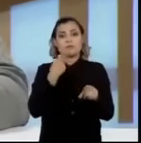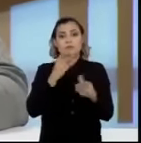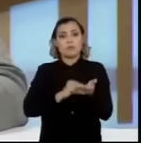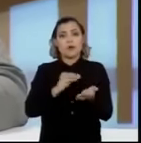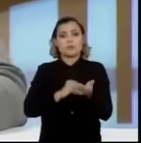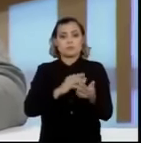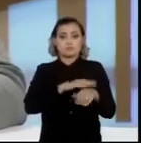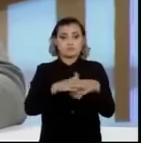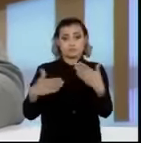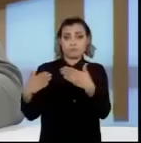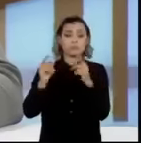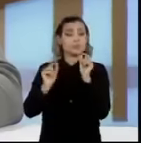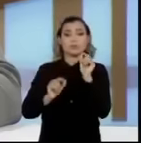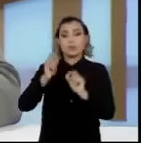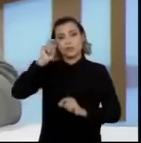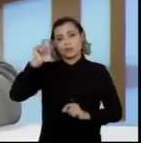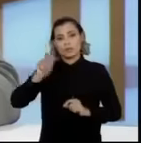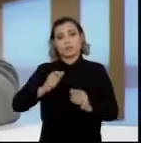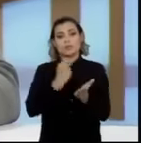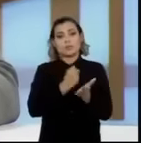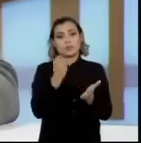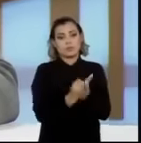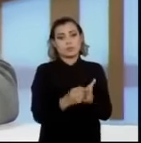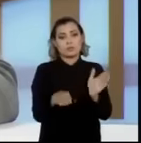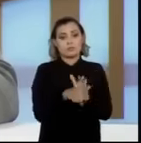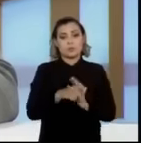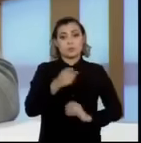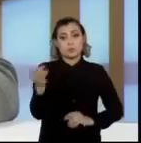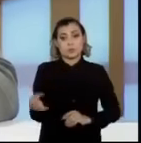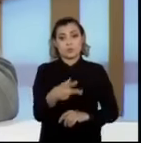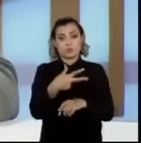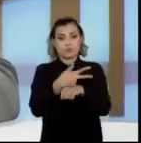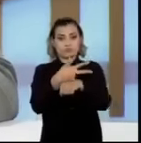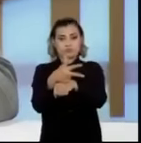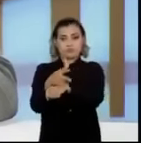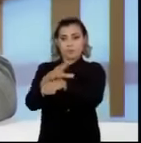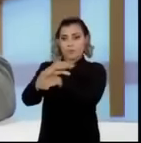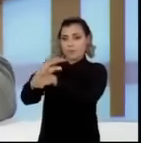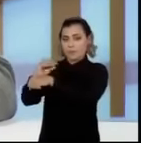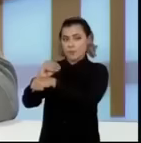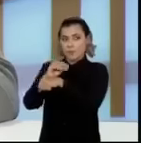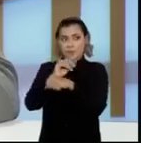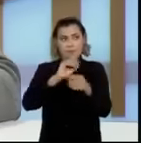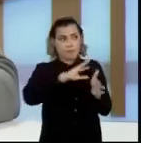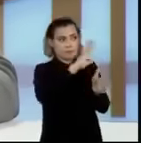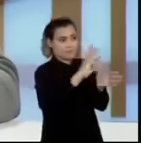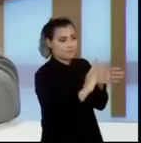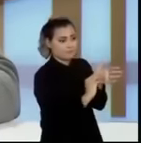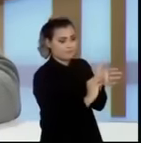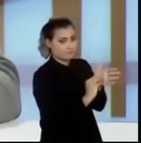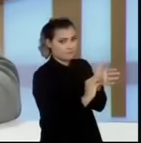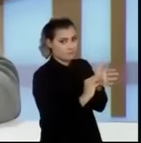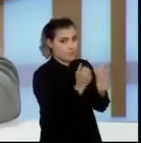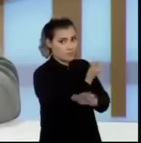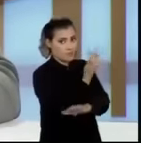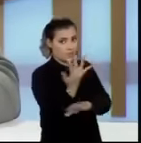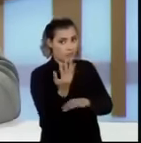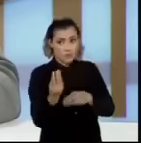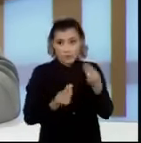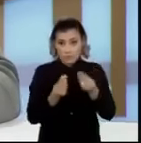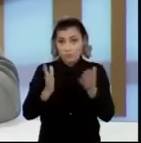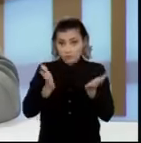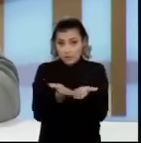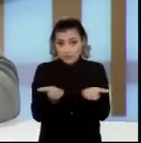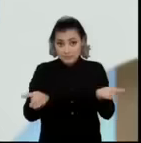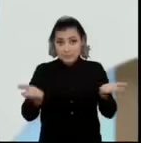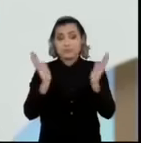hoje, ministro, que é a intenção de contratar um novo sistema de monitoramento para monitorar a Amazônia, né? Já foi aberta a licitação,